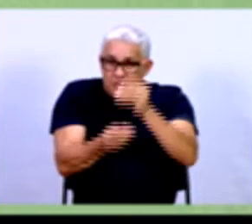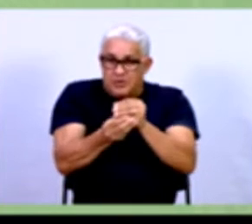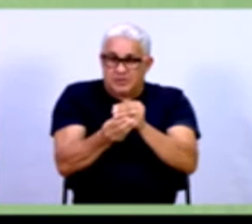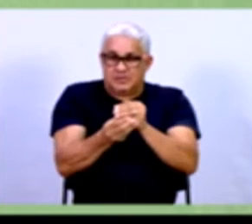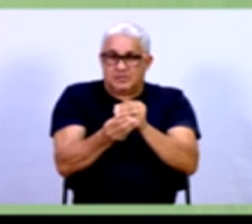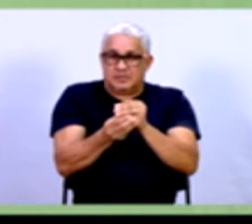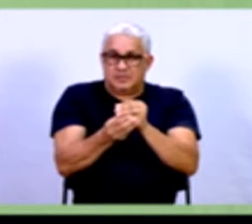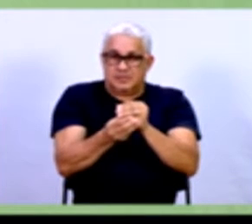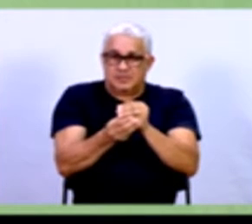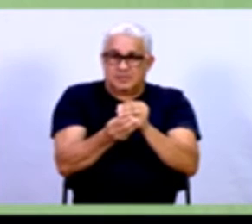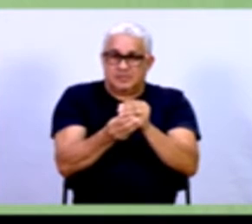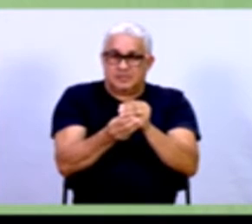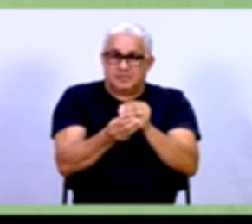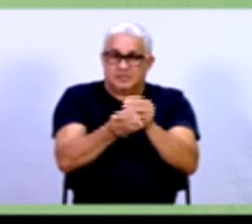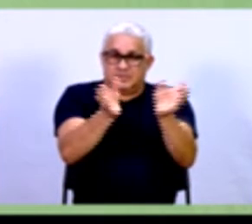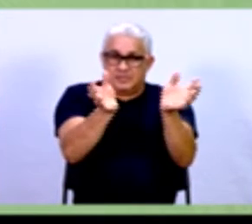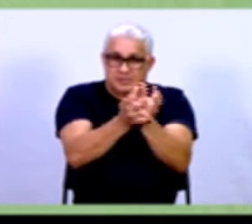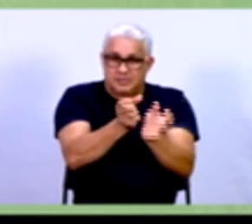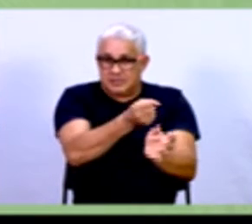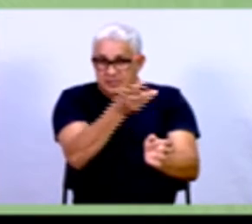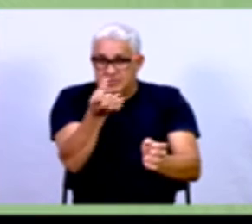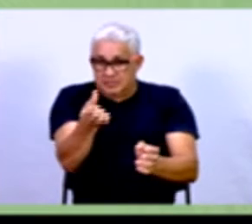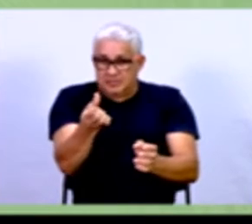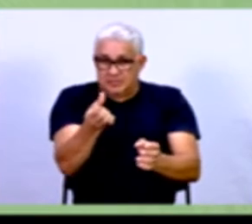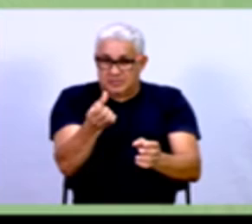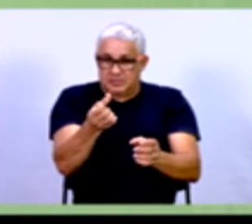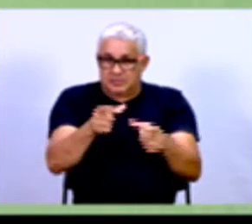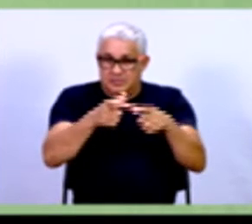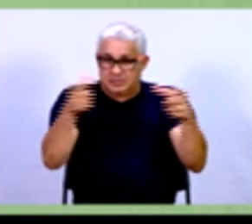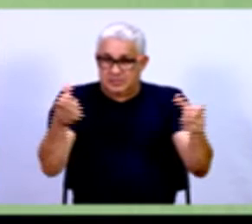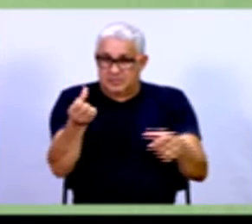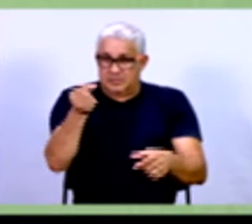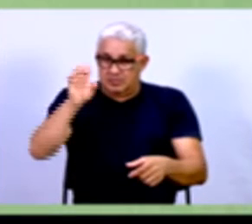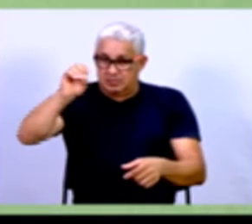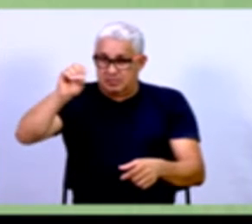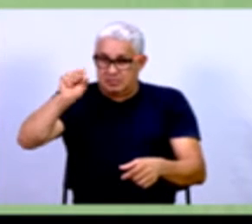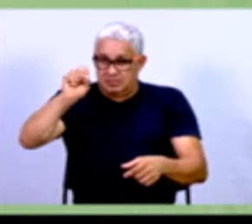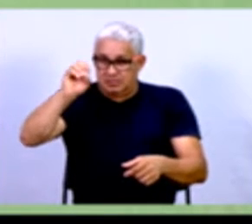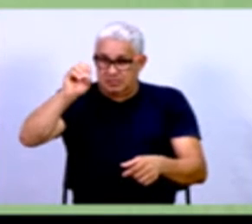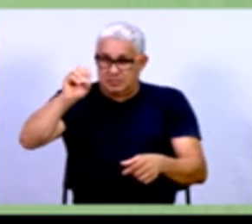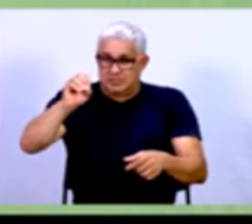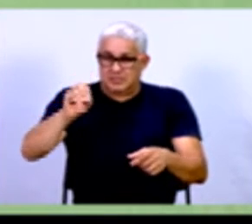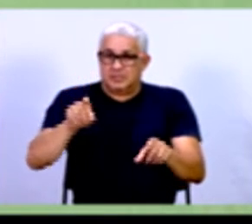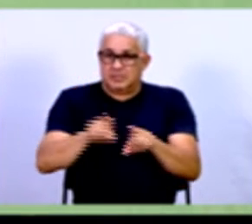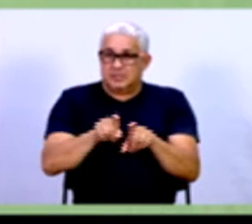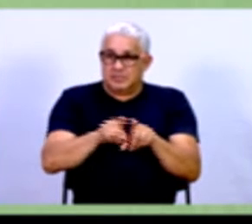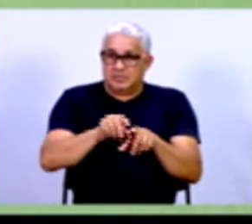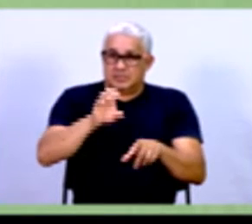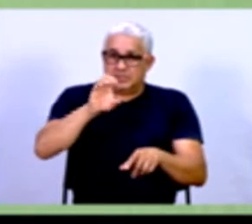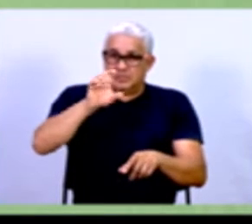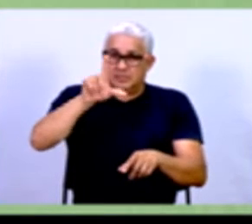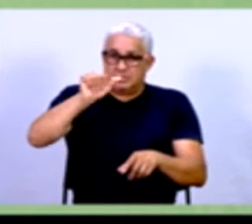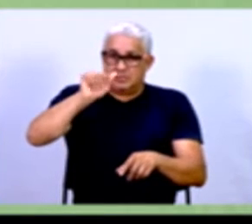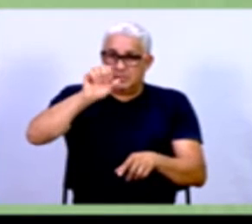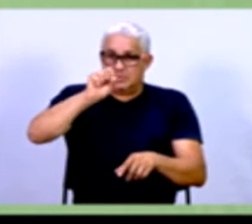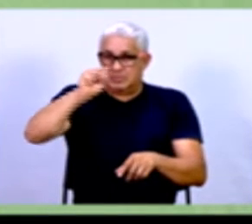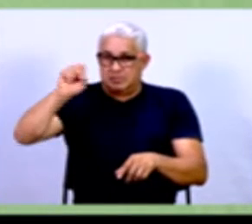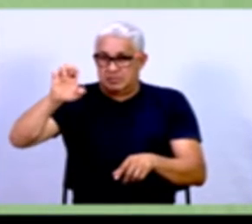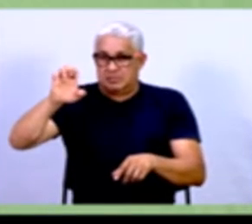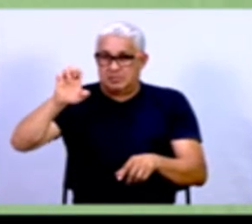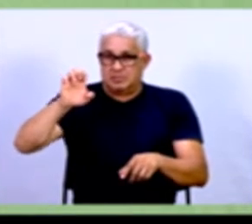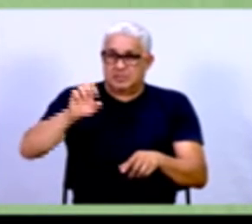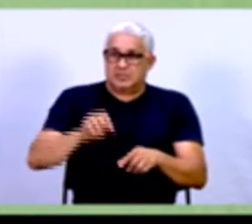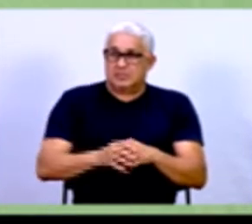número de classe 6, amplitude total 80, intervalo de classe 16. Essas foram as 3 contas que a gente fez até